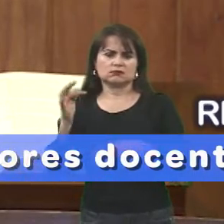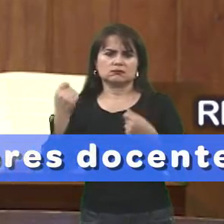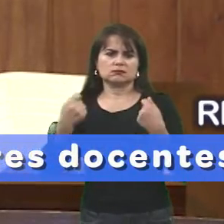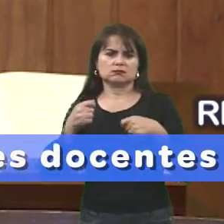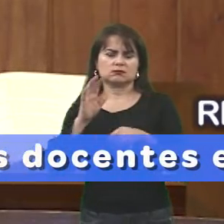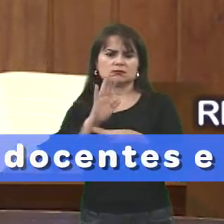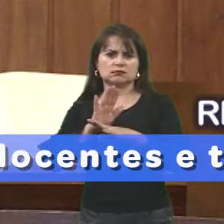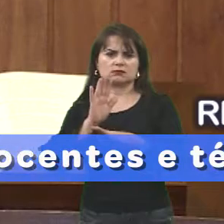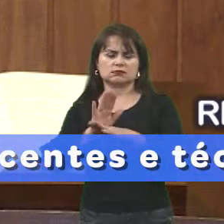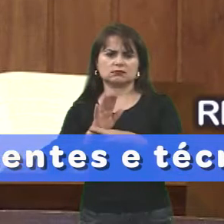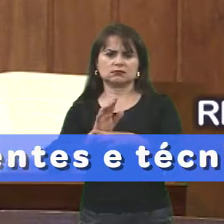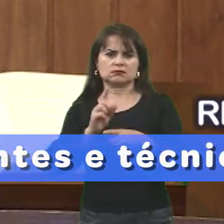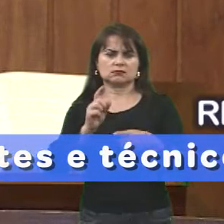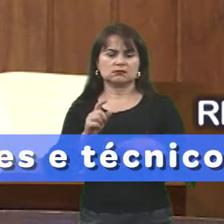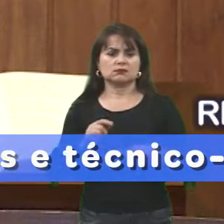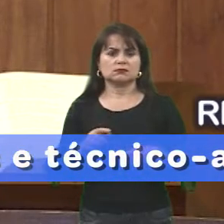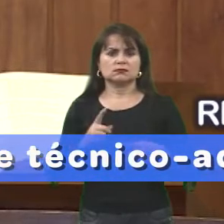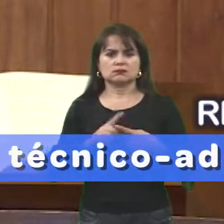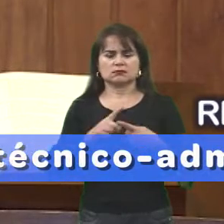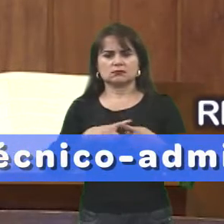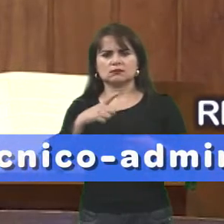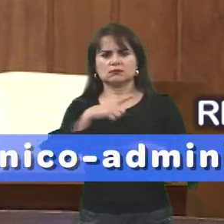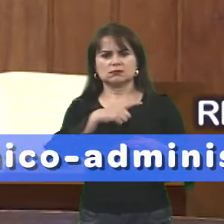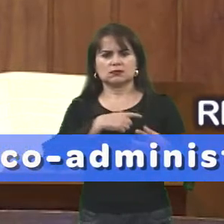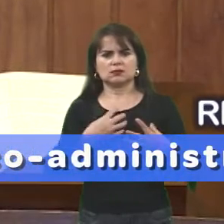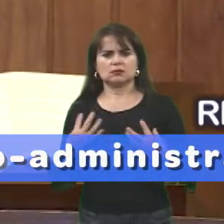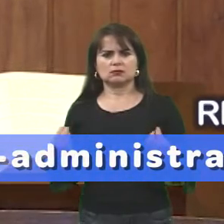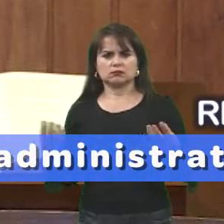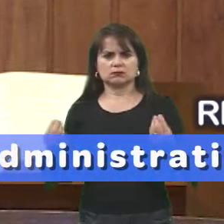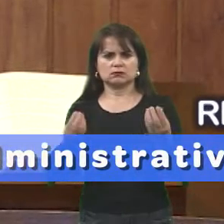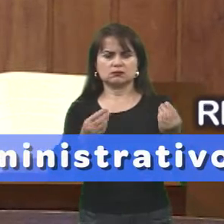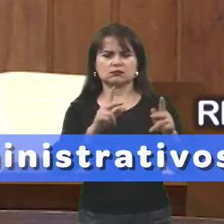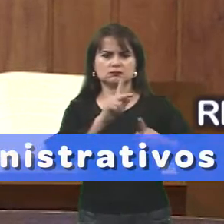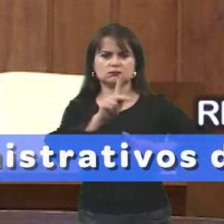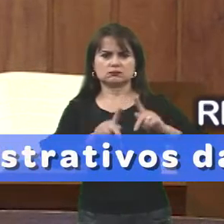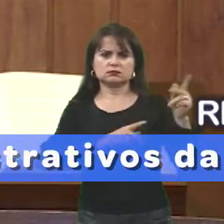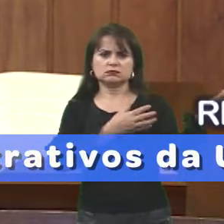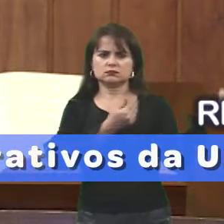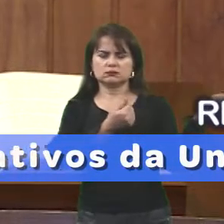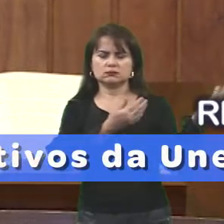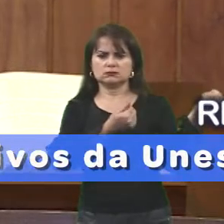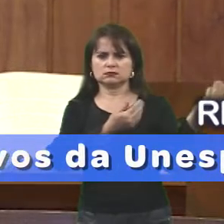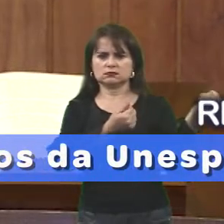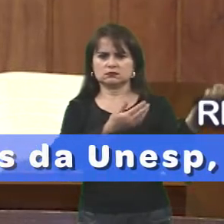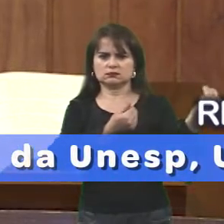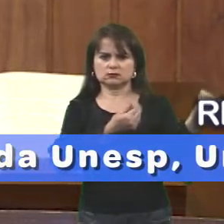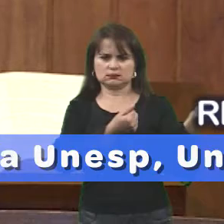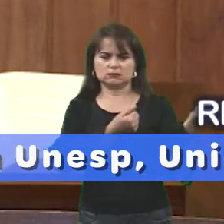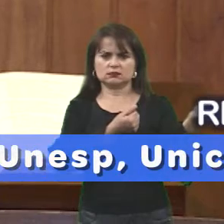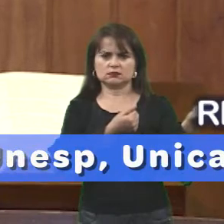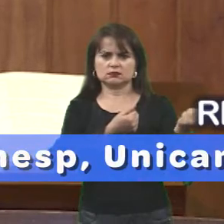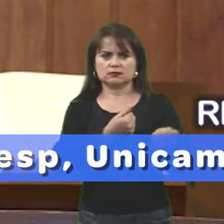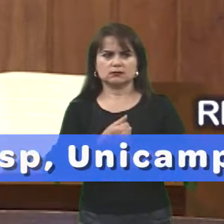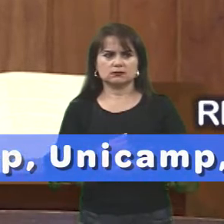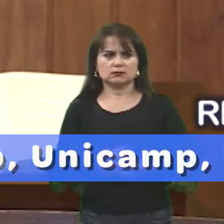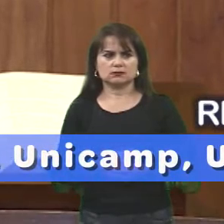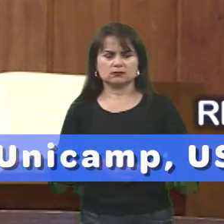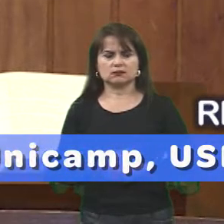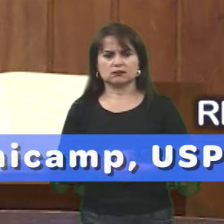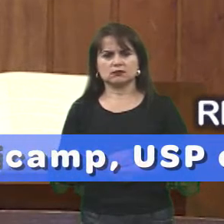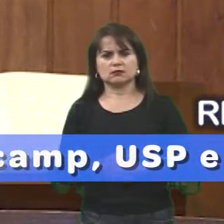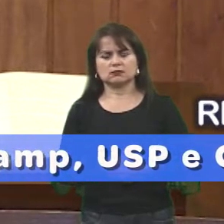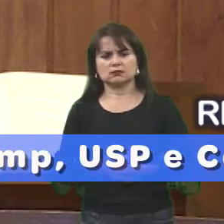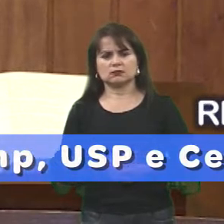e foi constatado isso numa reunião que tivemos ano passado na diretoria de ensino aqui de Marília, de que